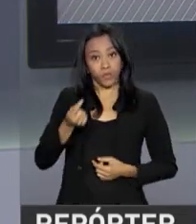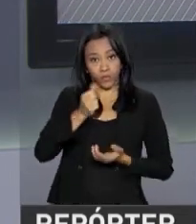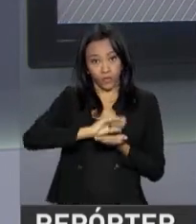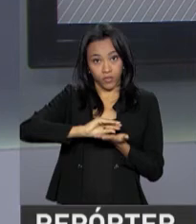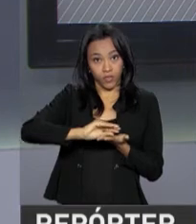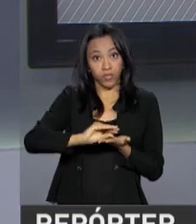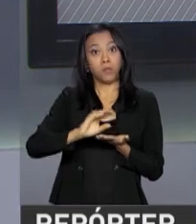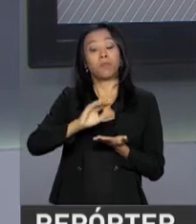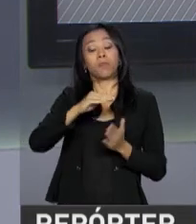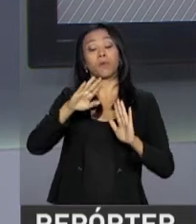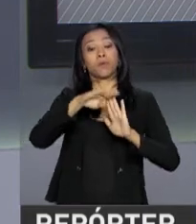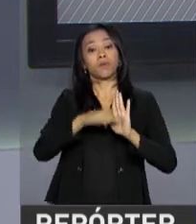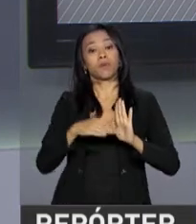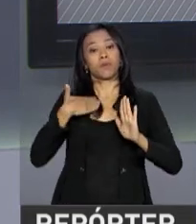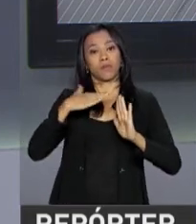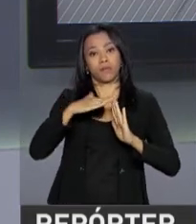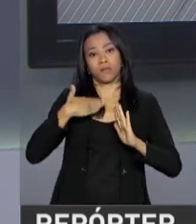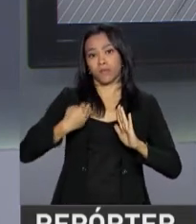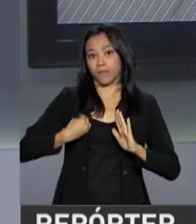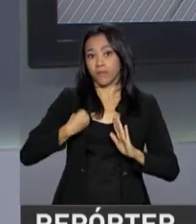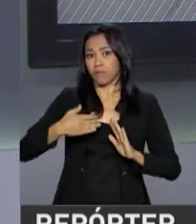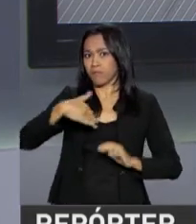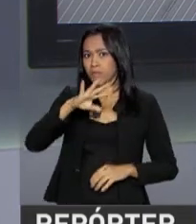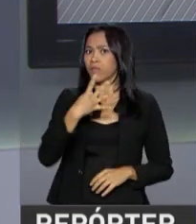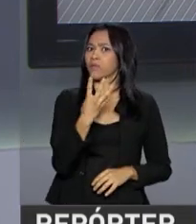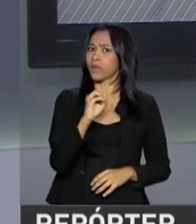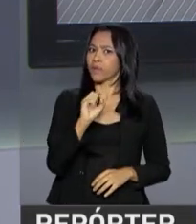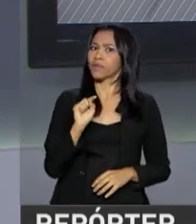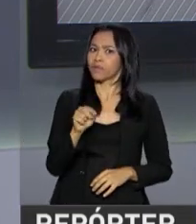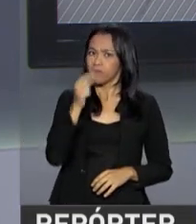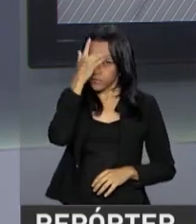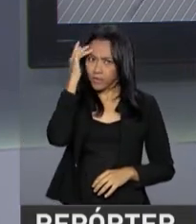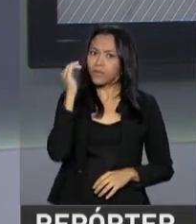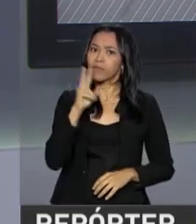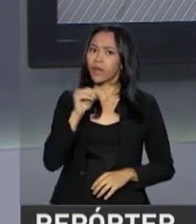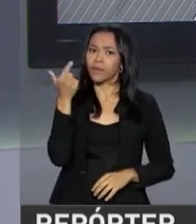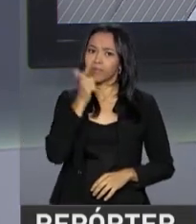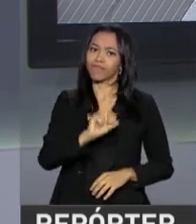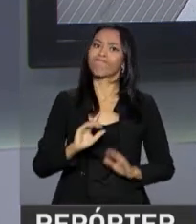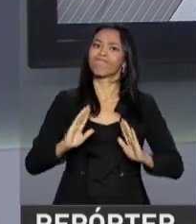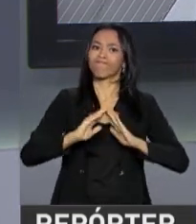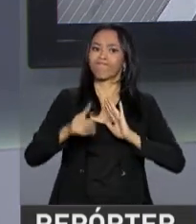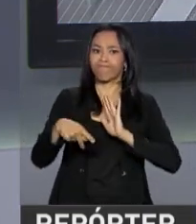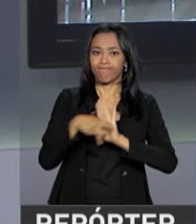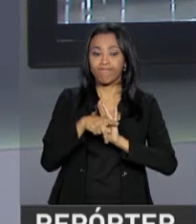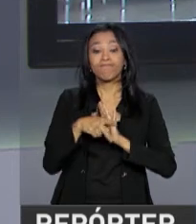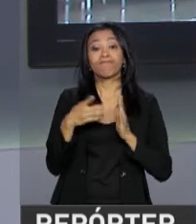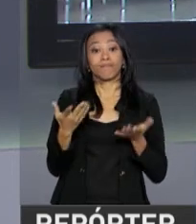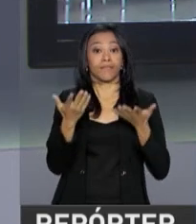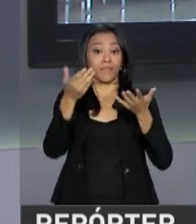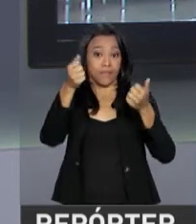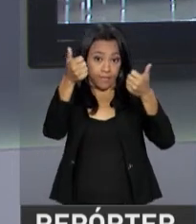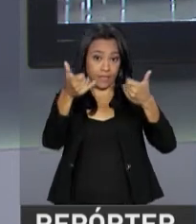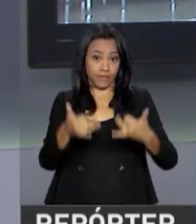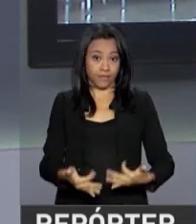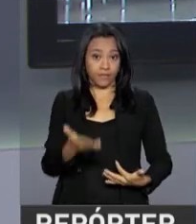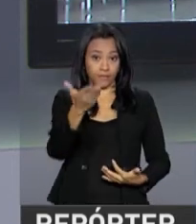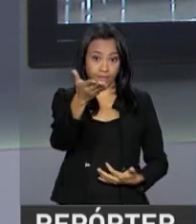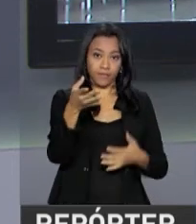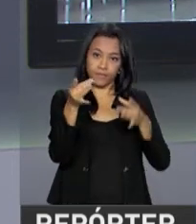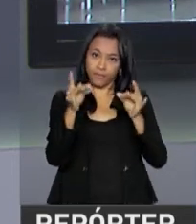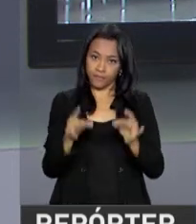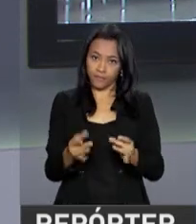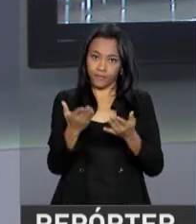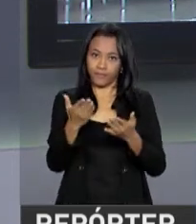casa minha vida e desta vez mais de 40 mil brasileiros serão beneficiados ea repórter márcia fernandes nos traz os detalhes